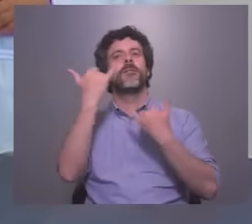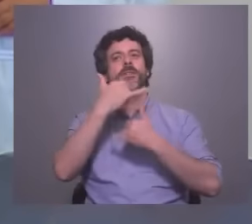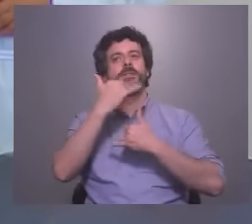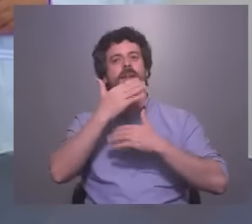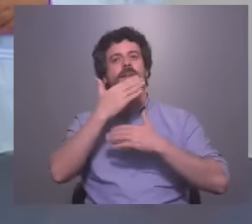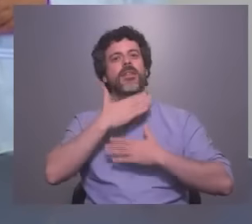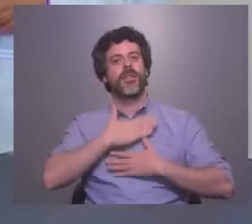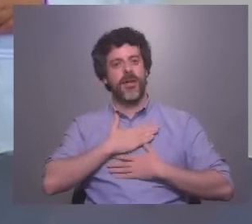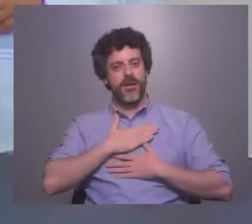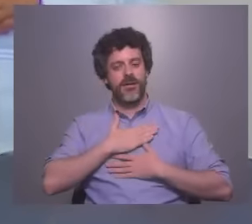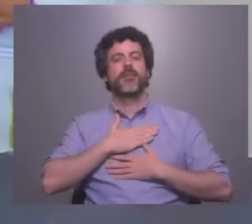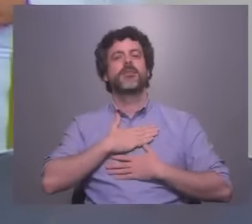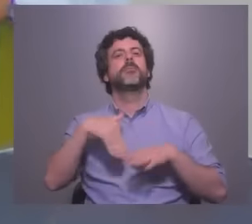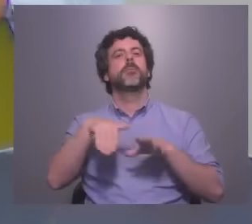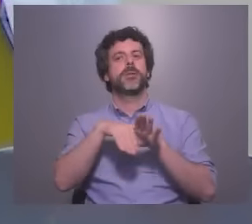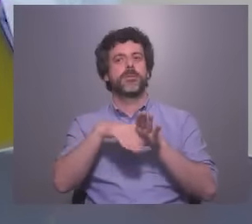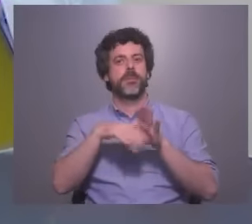Oremos.